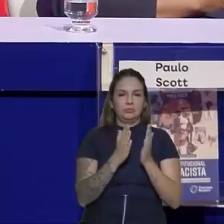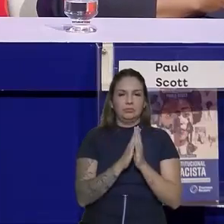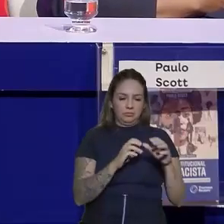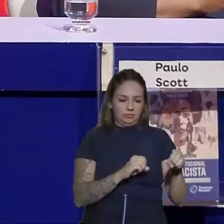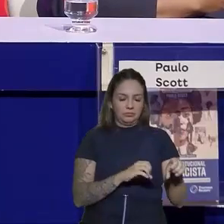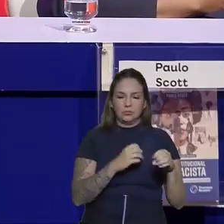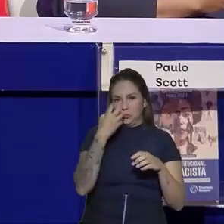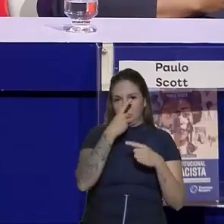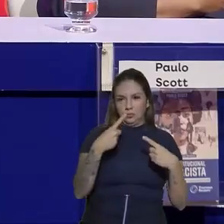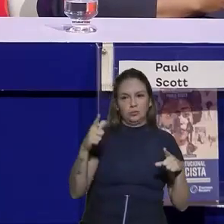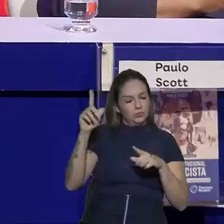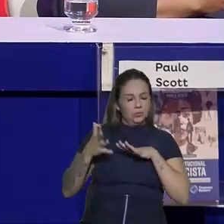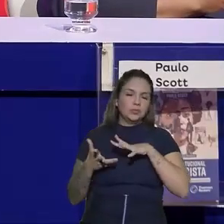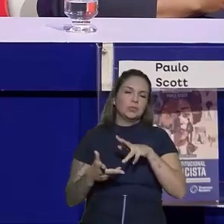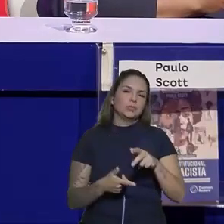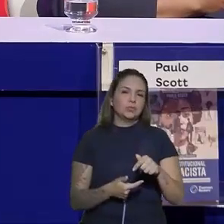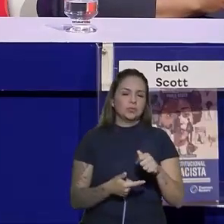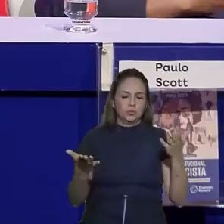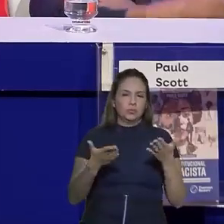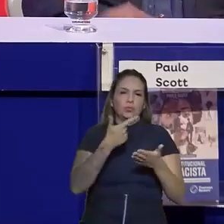na educação musical. É outro mundo, é outro